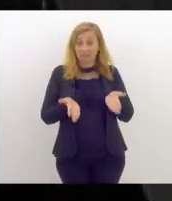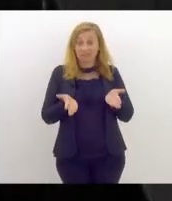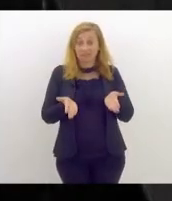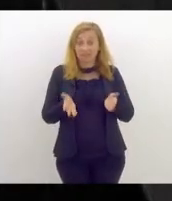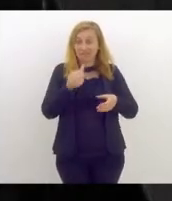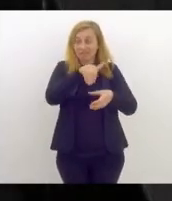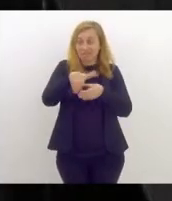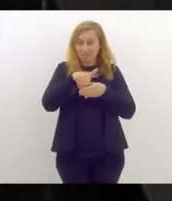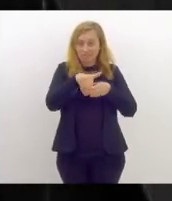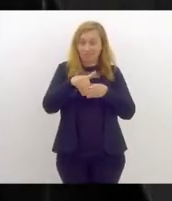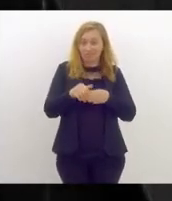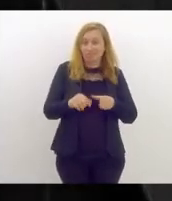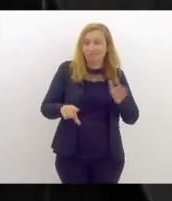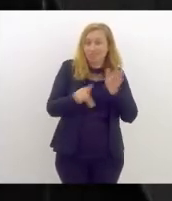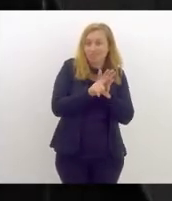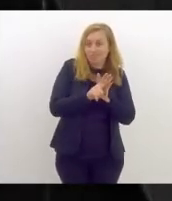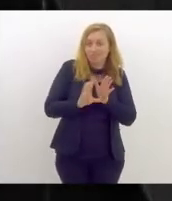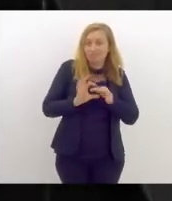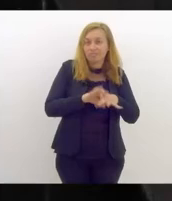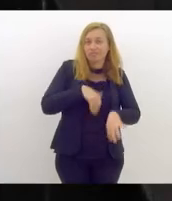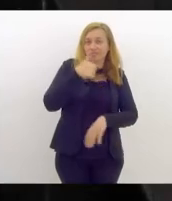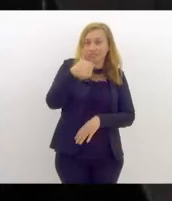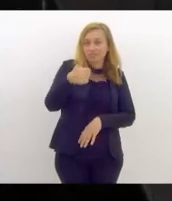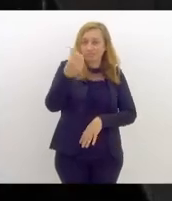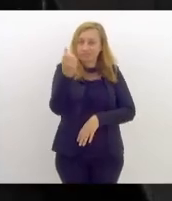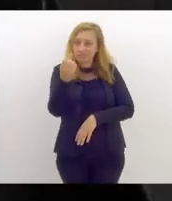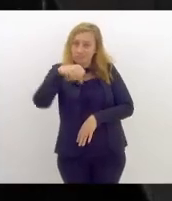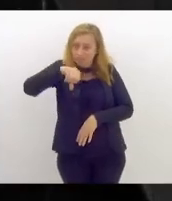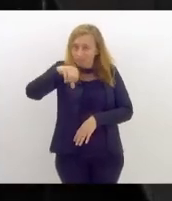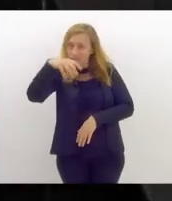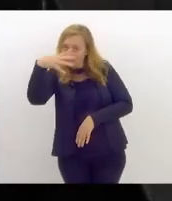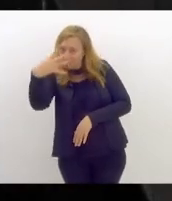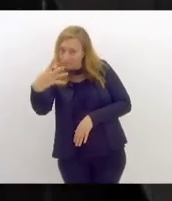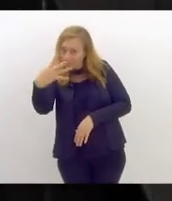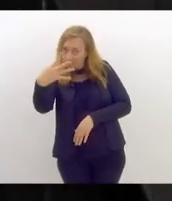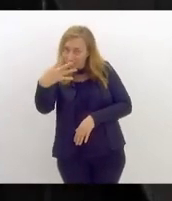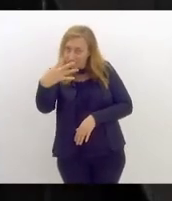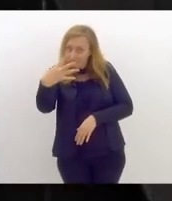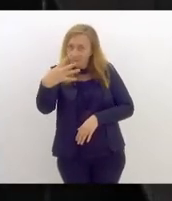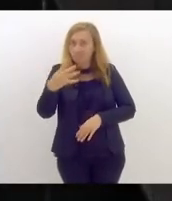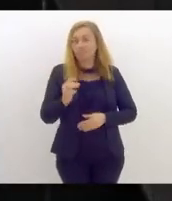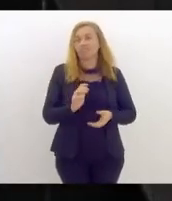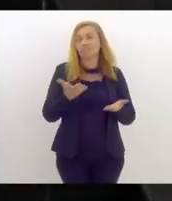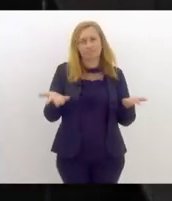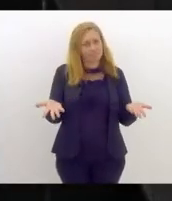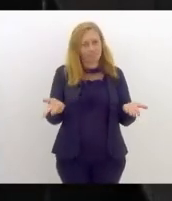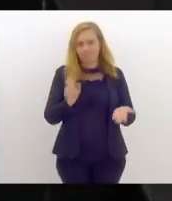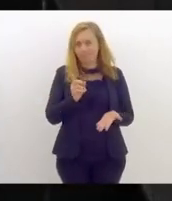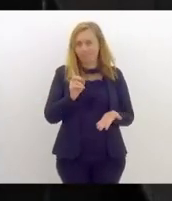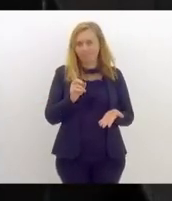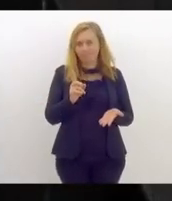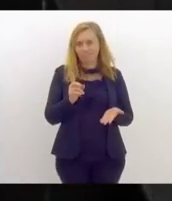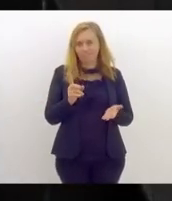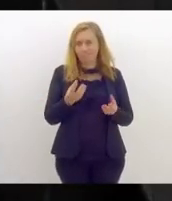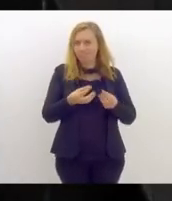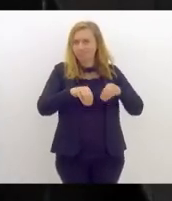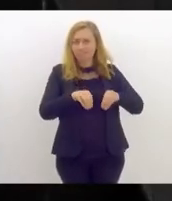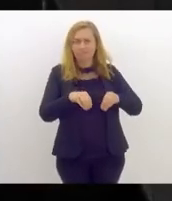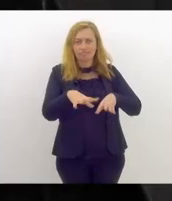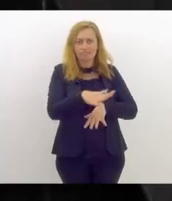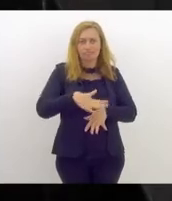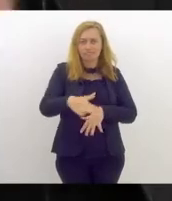eleitoreira da lei complementar 194 adotada as vésperas da eleição pro bolsonaro isso também não horrorizou o mercado né